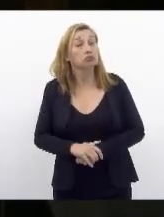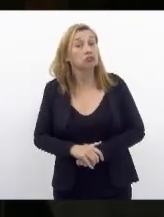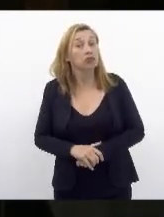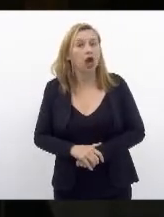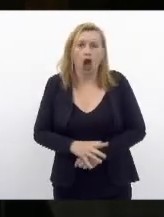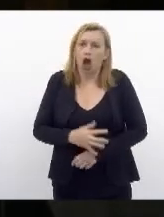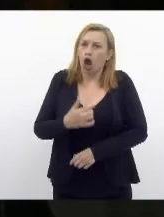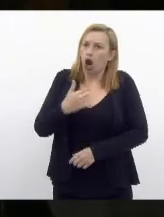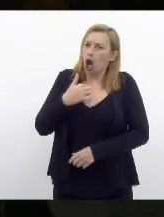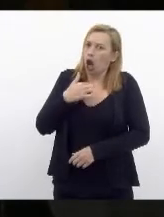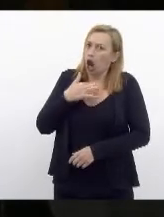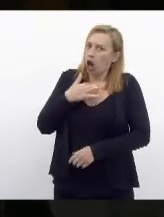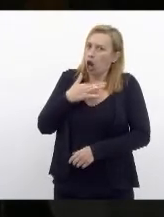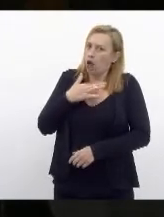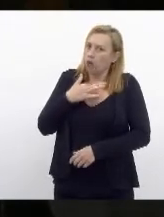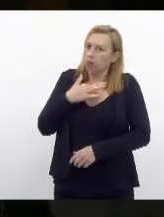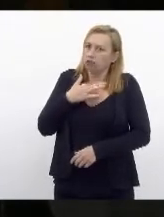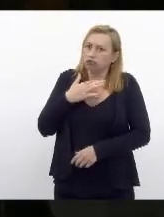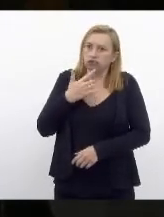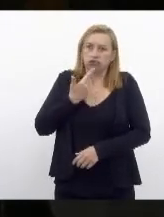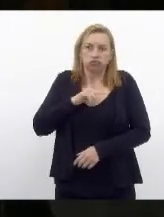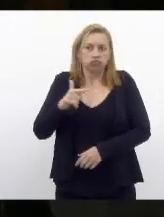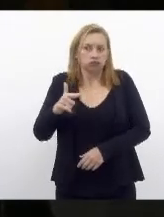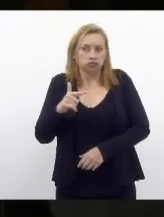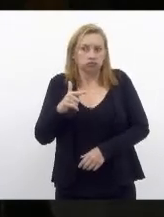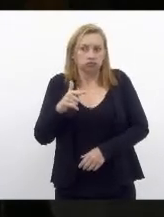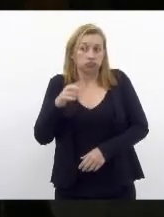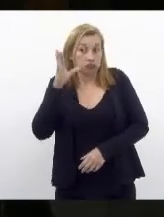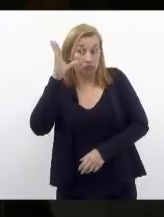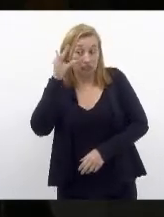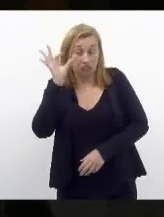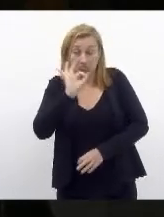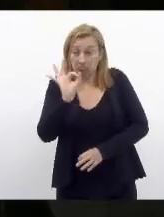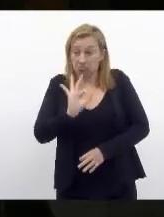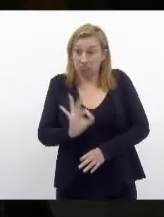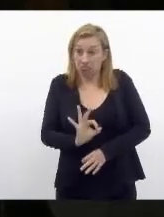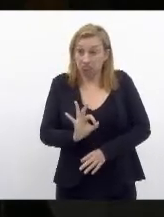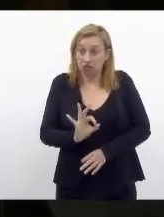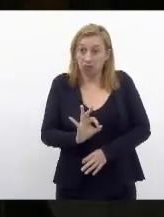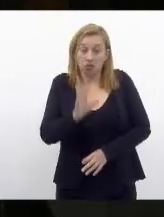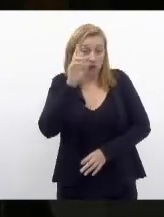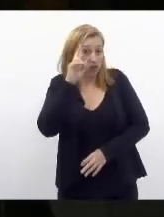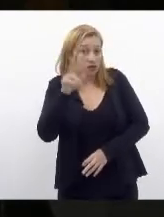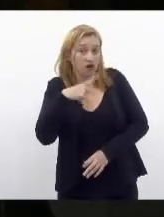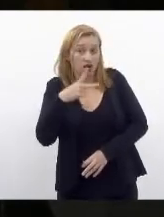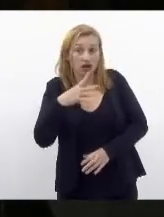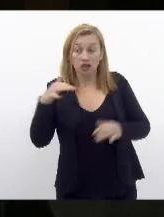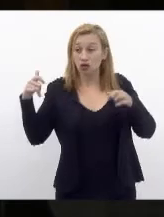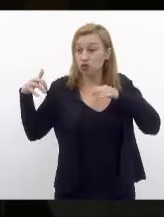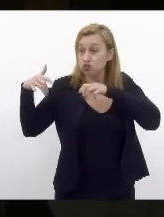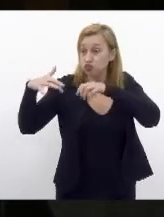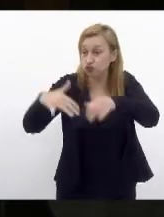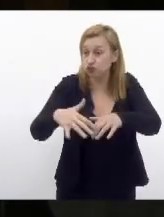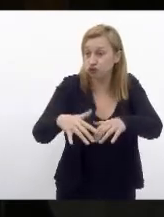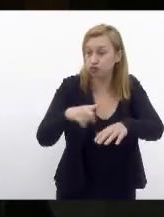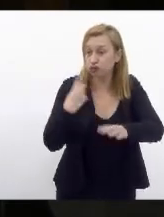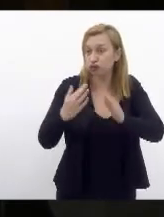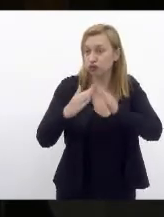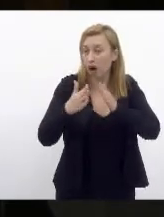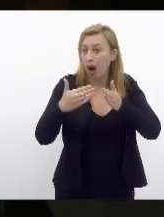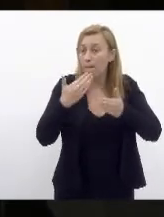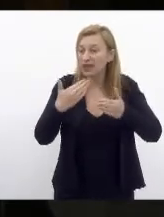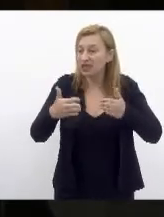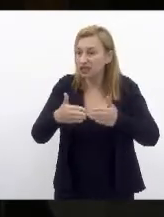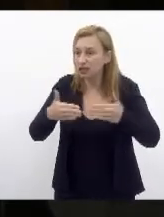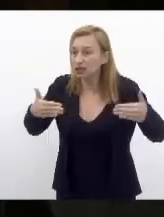Eu não tenho, vereador, intenção nenhuma, como os senhores disseram, de estão invadindo a nossa casa sem que pedir licença. Primeiro